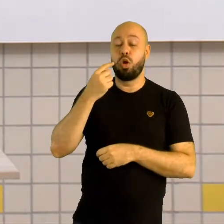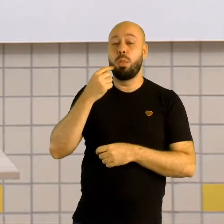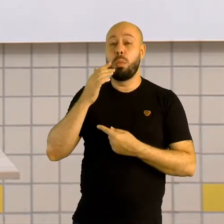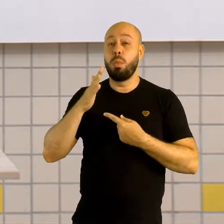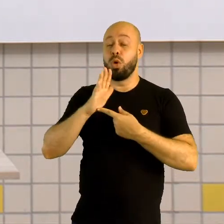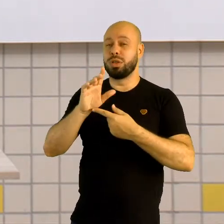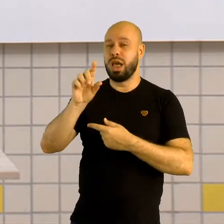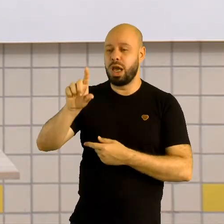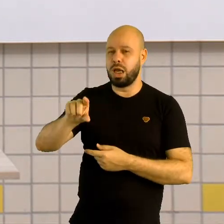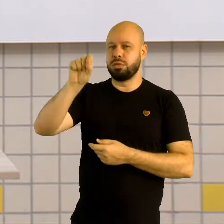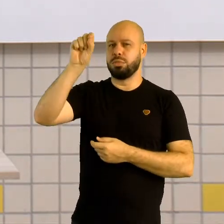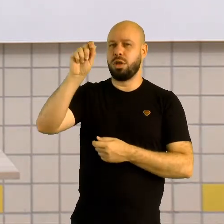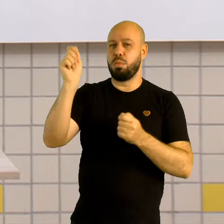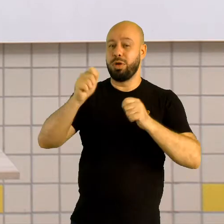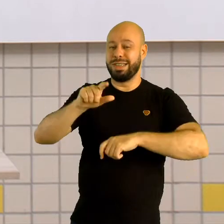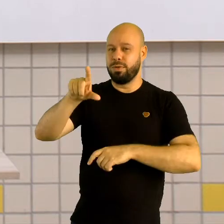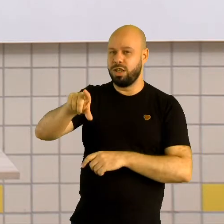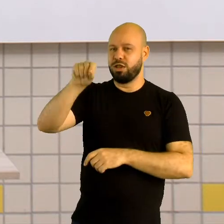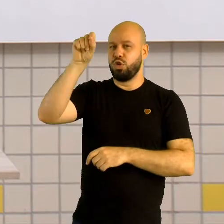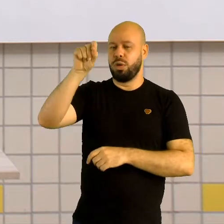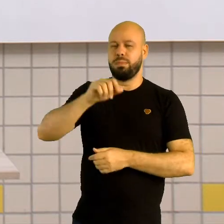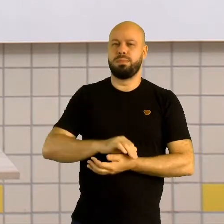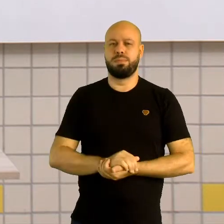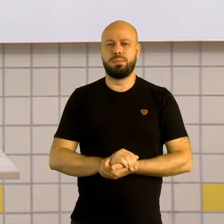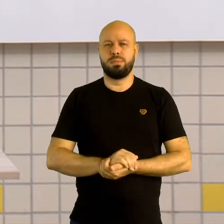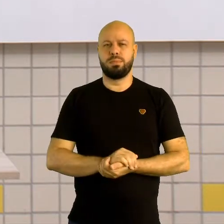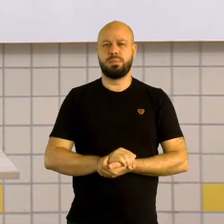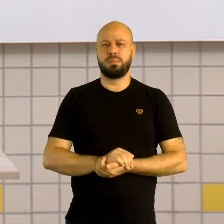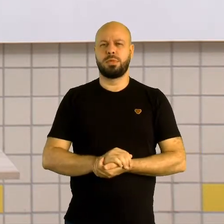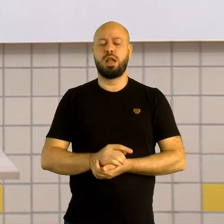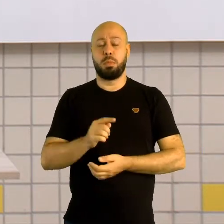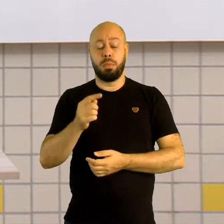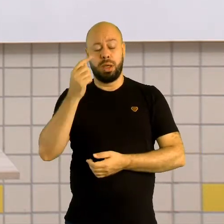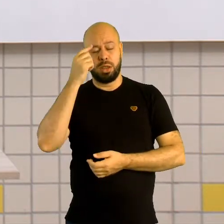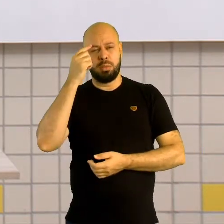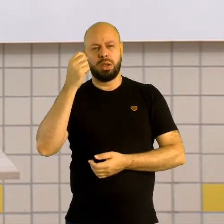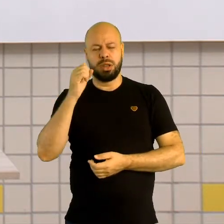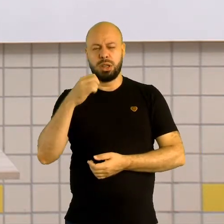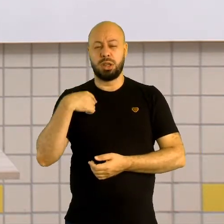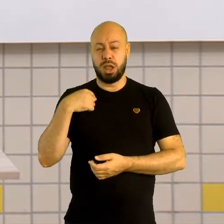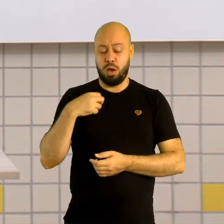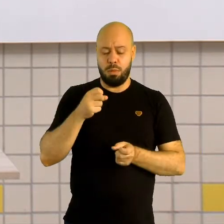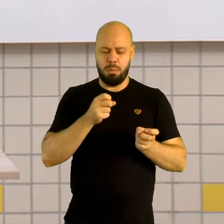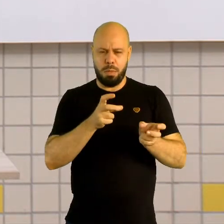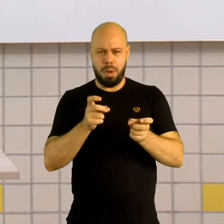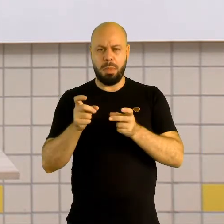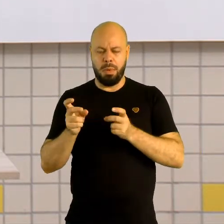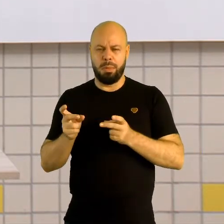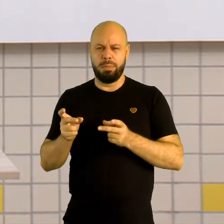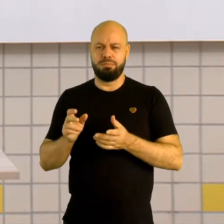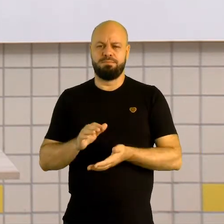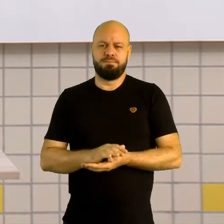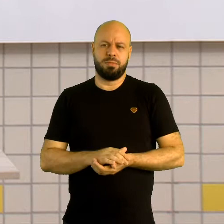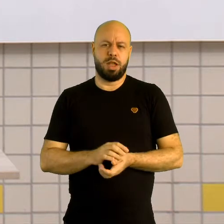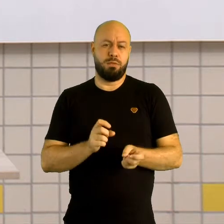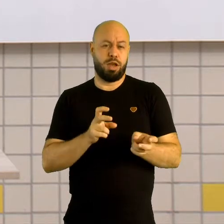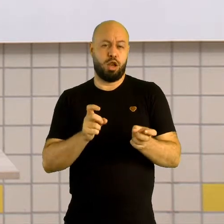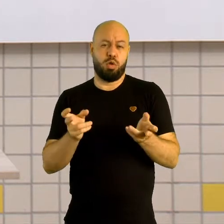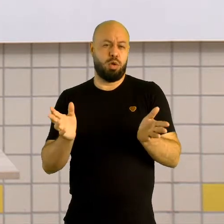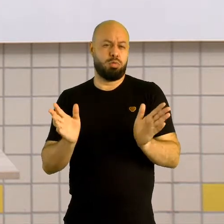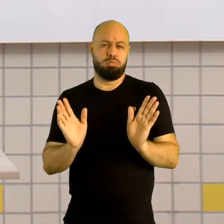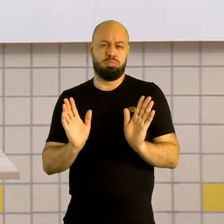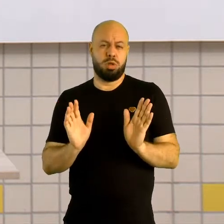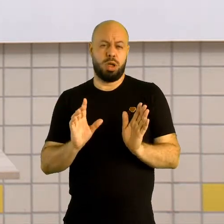So, imaginem que eu sou um vendedor, né? Vendedor de CDs,